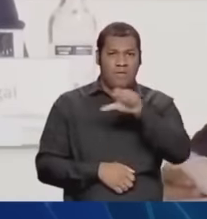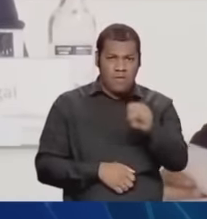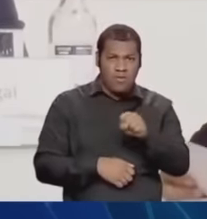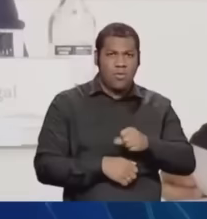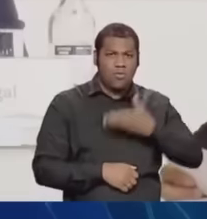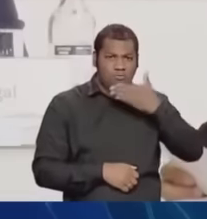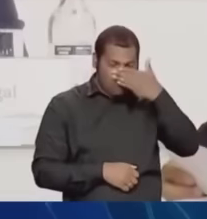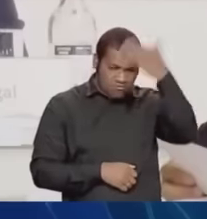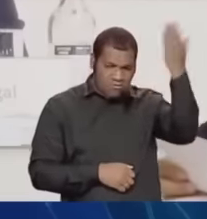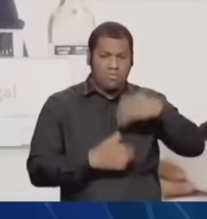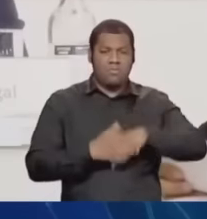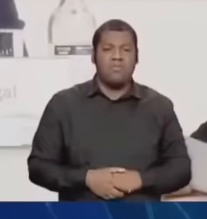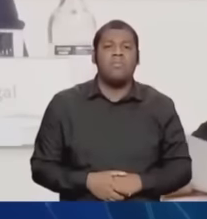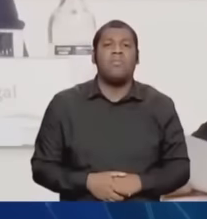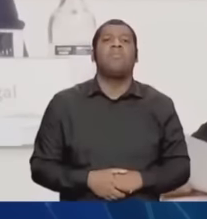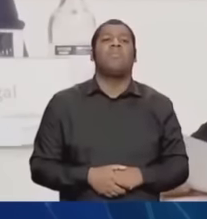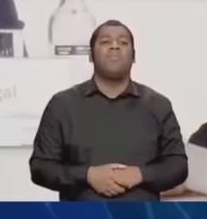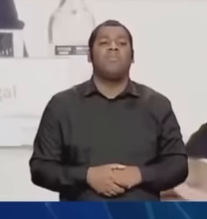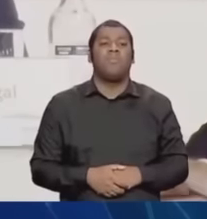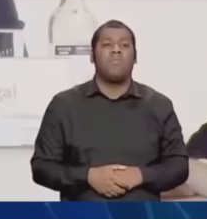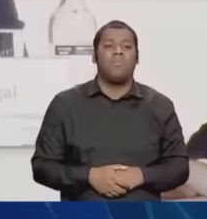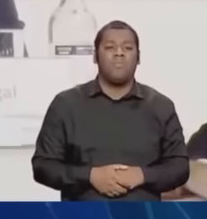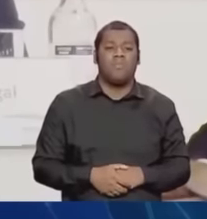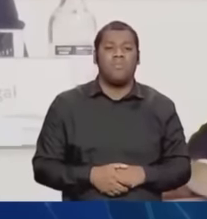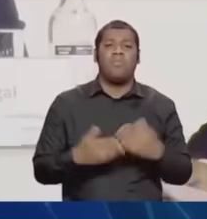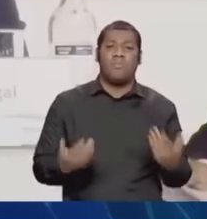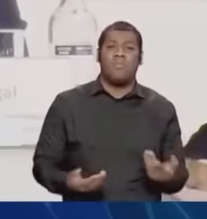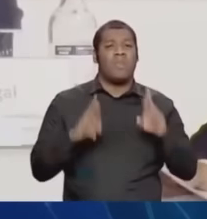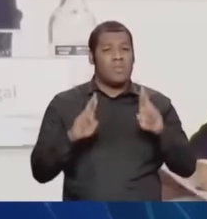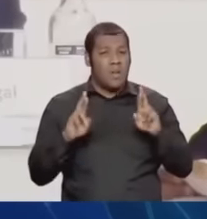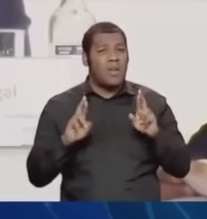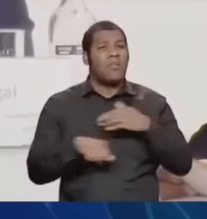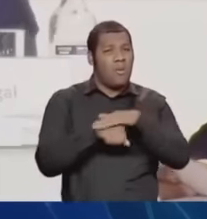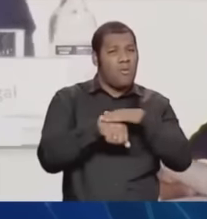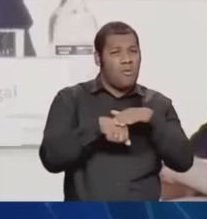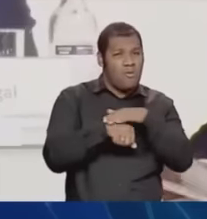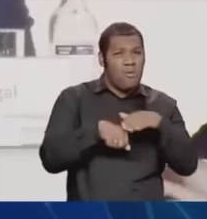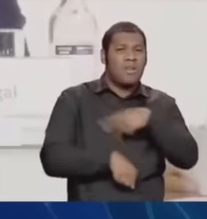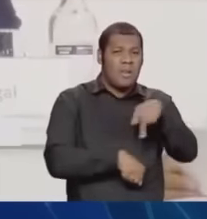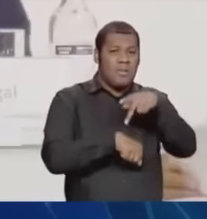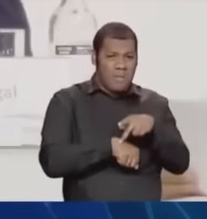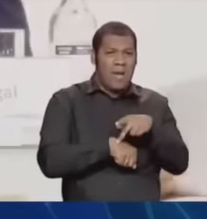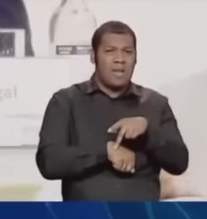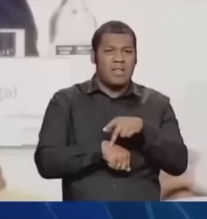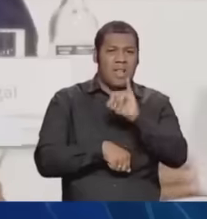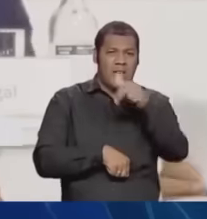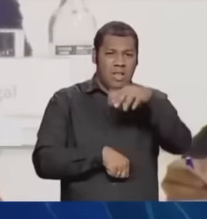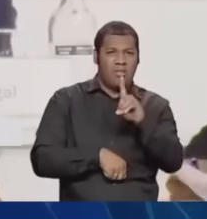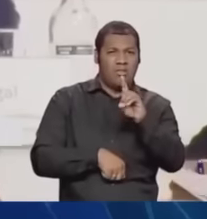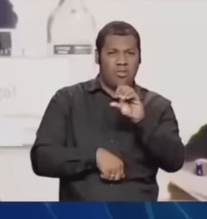Árabes. Certamente nós vamos querer conversar com o Sudão, com o Congo, certamente nós vamos conversar com a Indonésia, porque nós